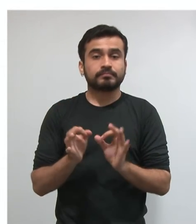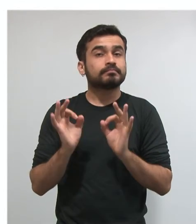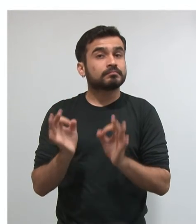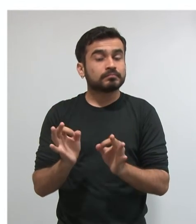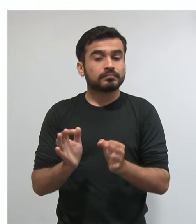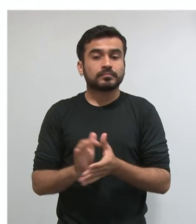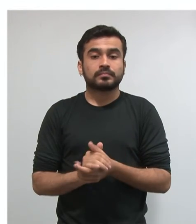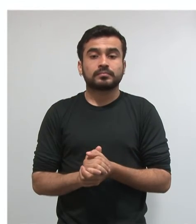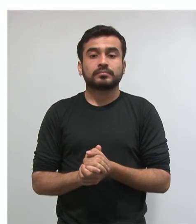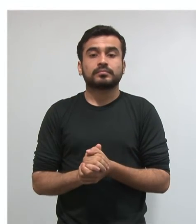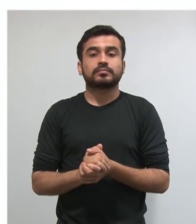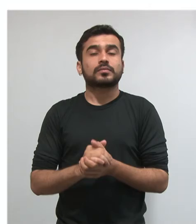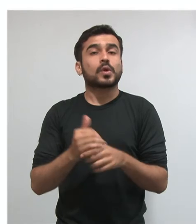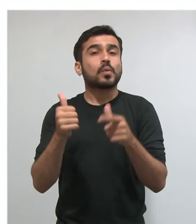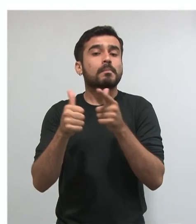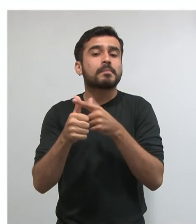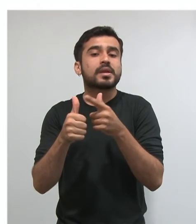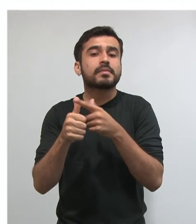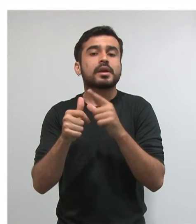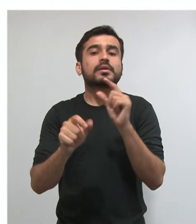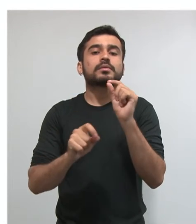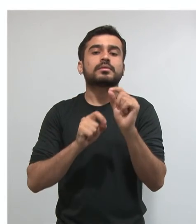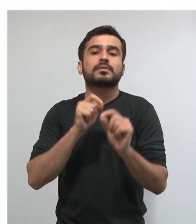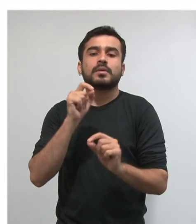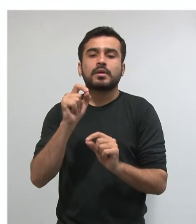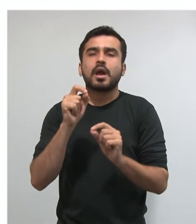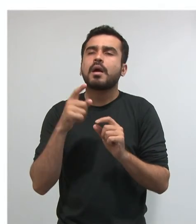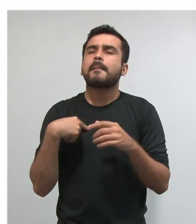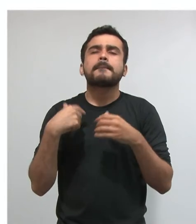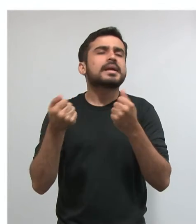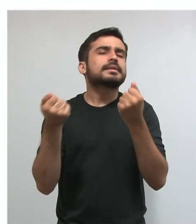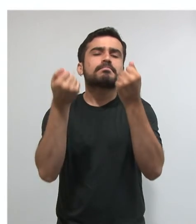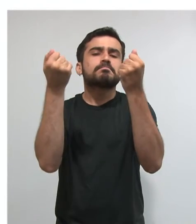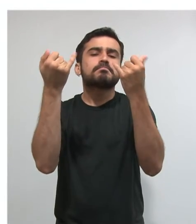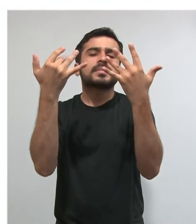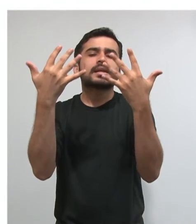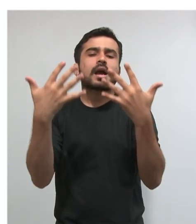ok? Então, o momento 1 é chamado de momento explicativo,